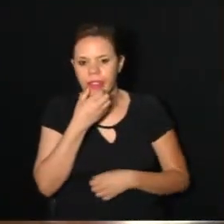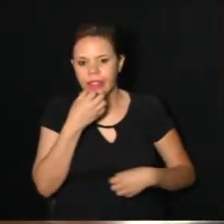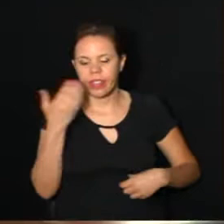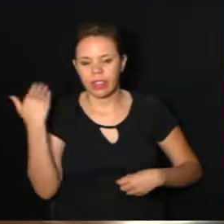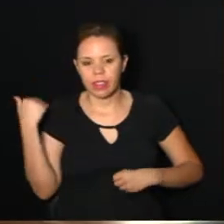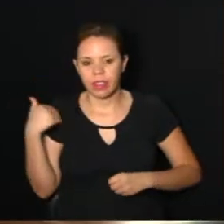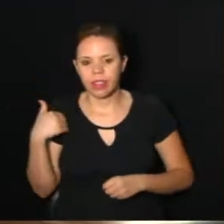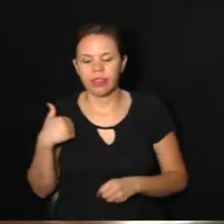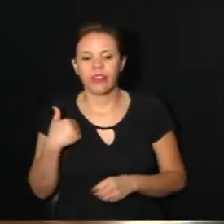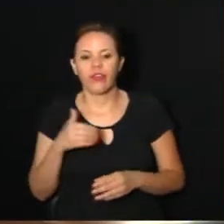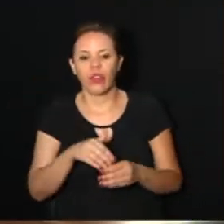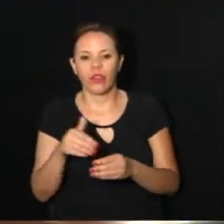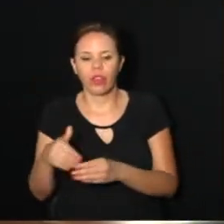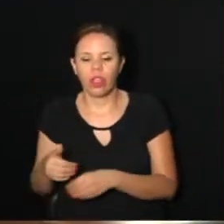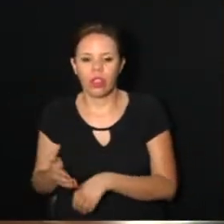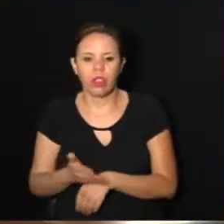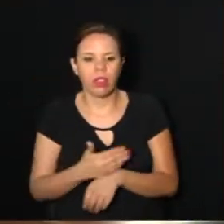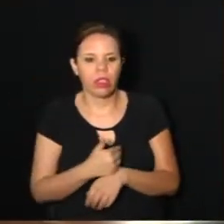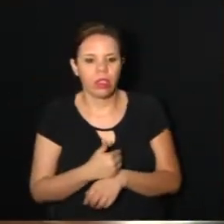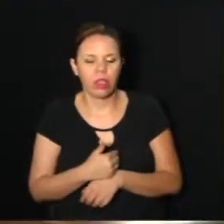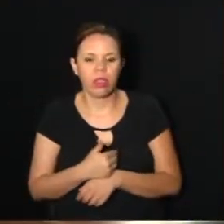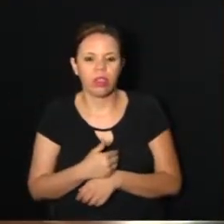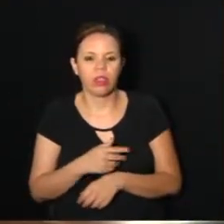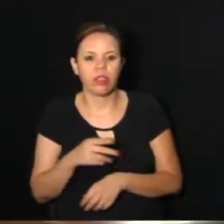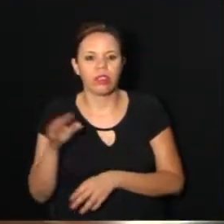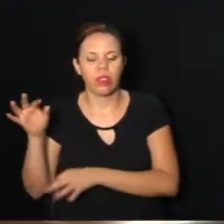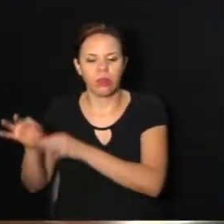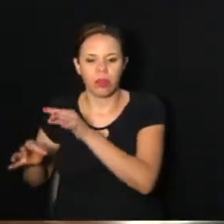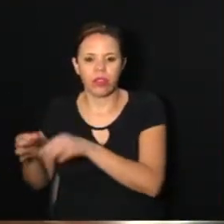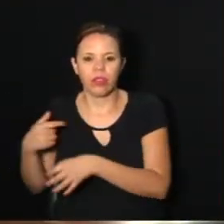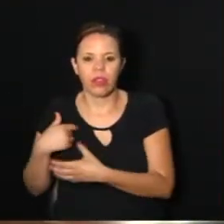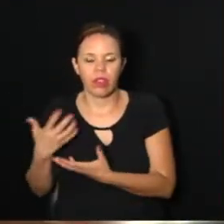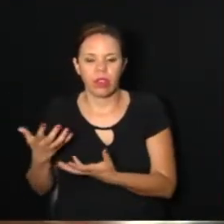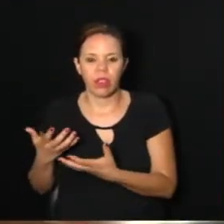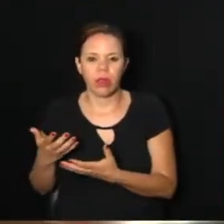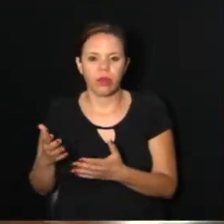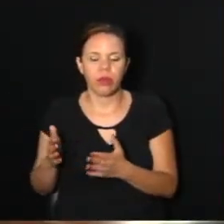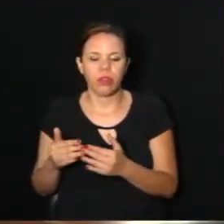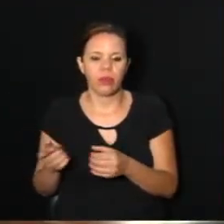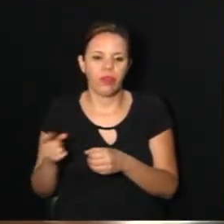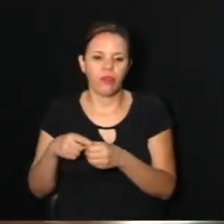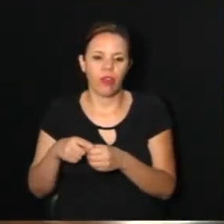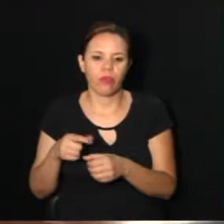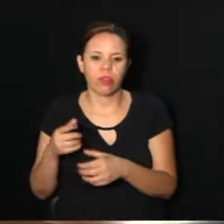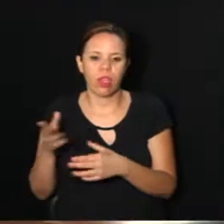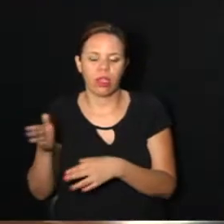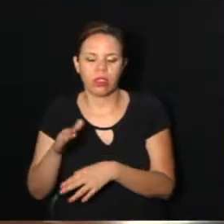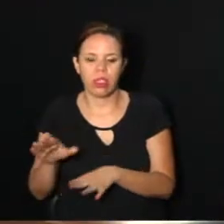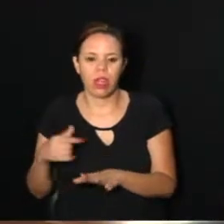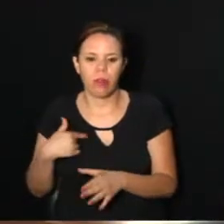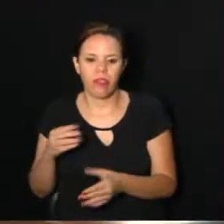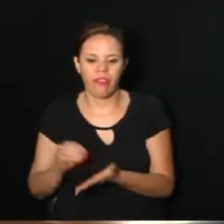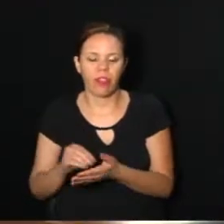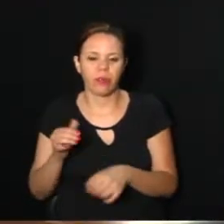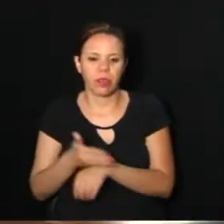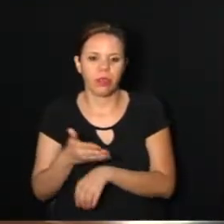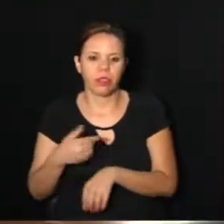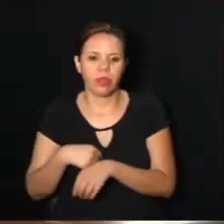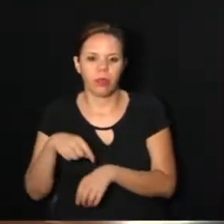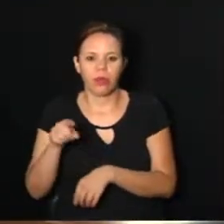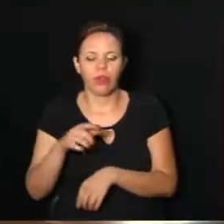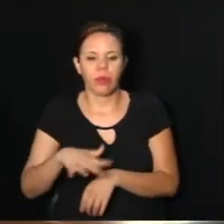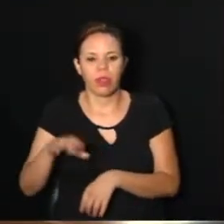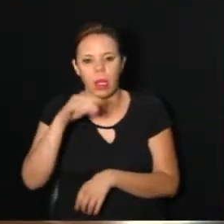votado e antes da promotoria pedir para voltar para trás, por falta de participação e tal. E depois eu fui para outra